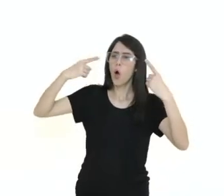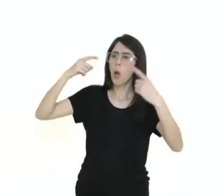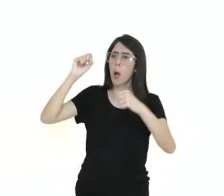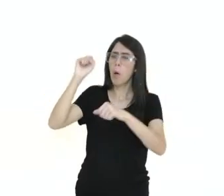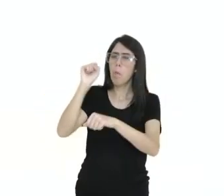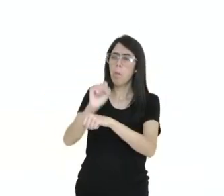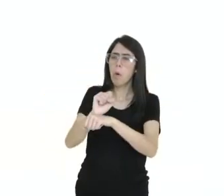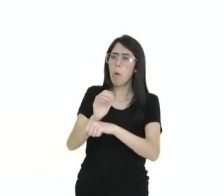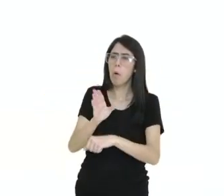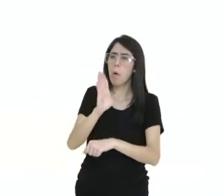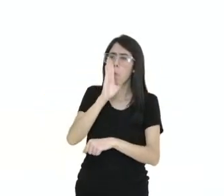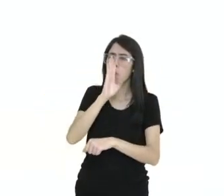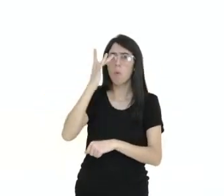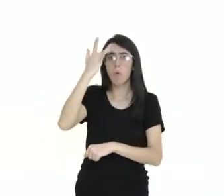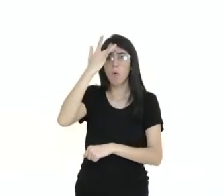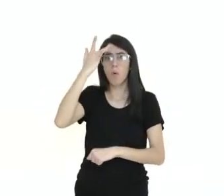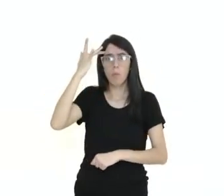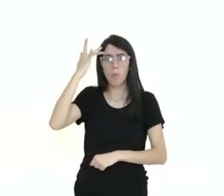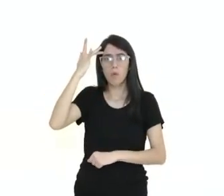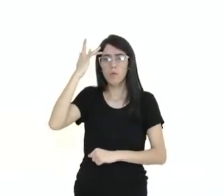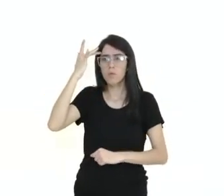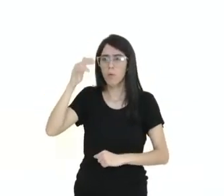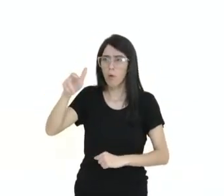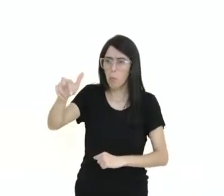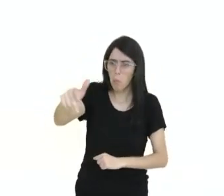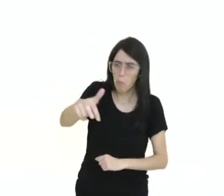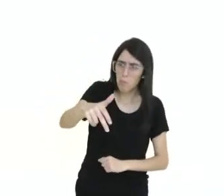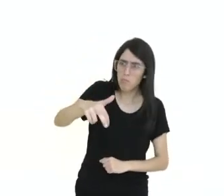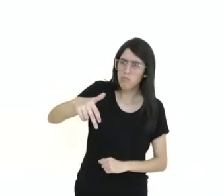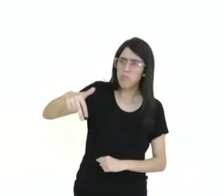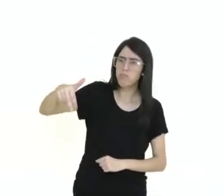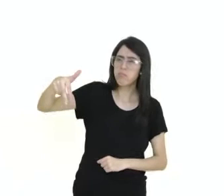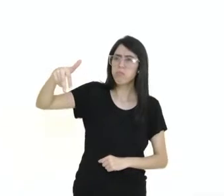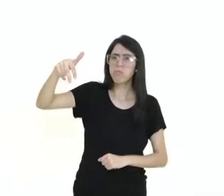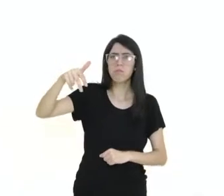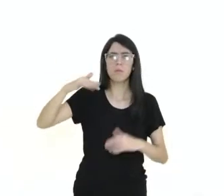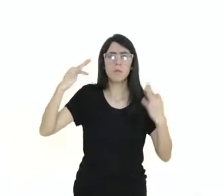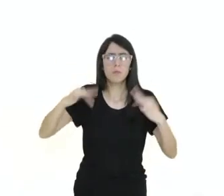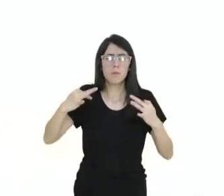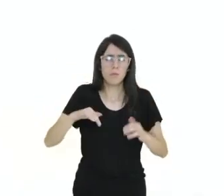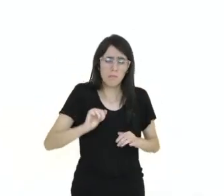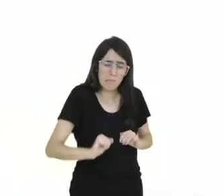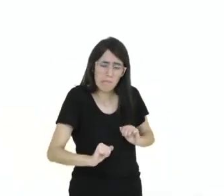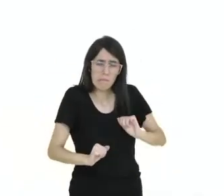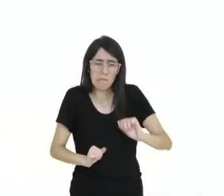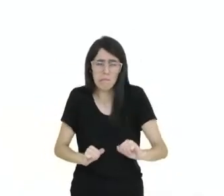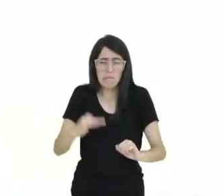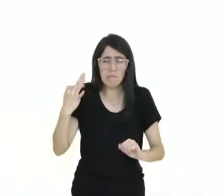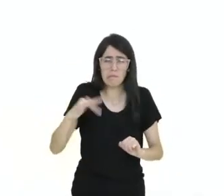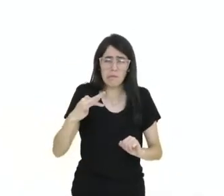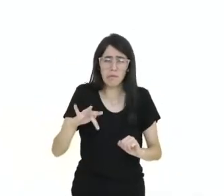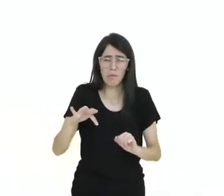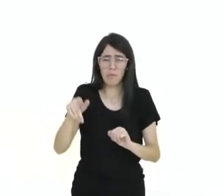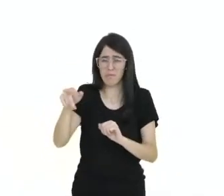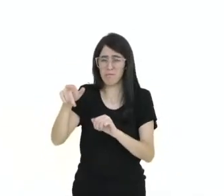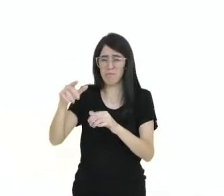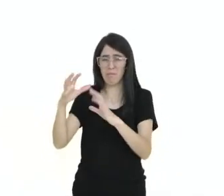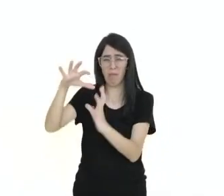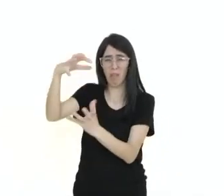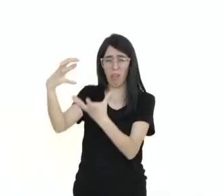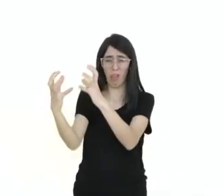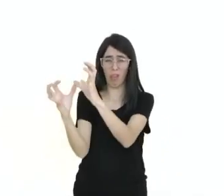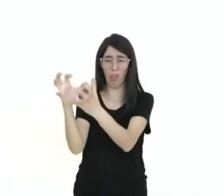motorista, milagrosamente salvo, saiu penosamente engatinhando por debaixo dos escombros de